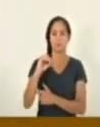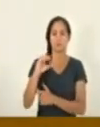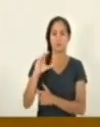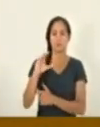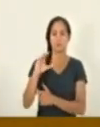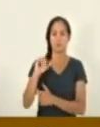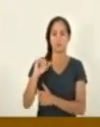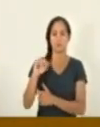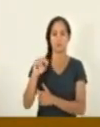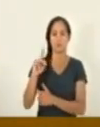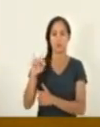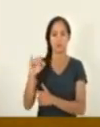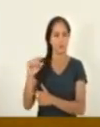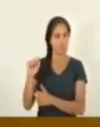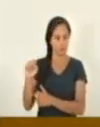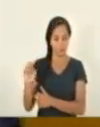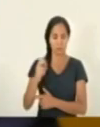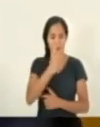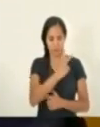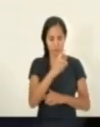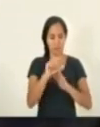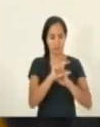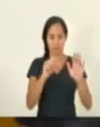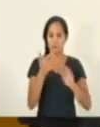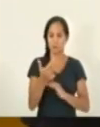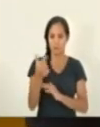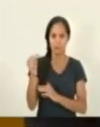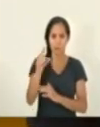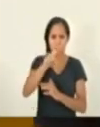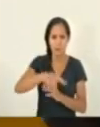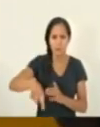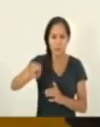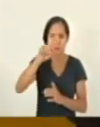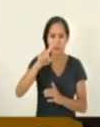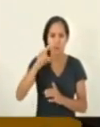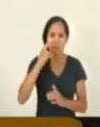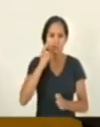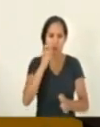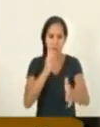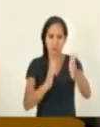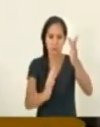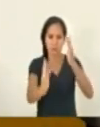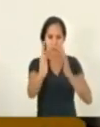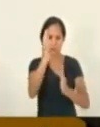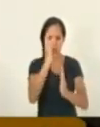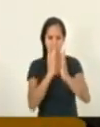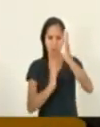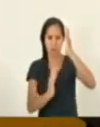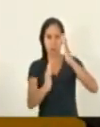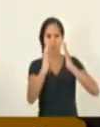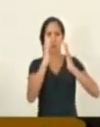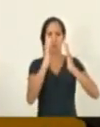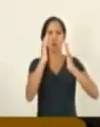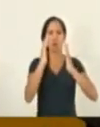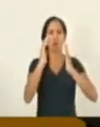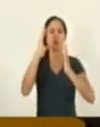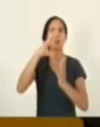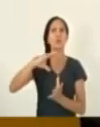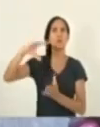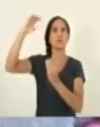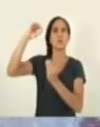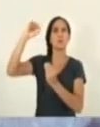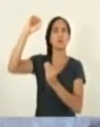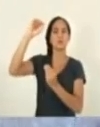Apocalipse 2, 29. Quem tem ouvidos, ouça o que o Espírito tem a dizer às igrejas.